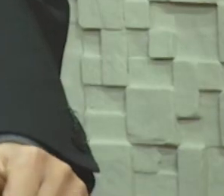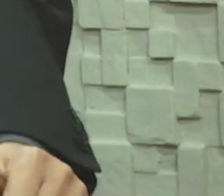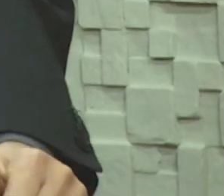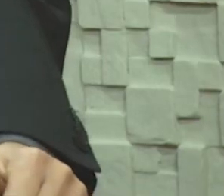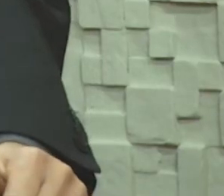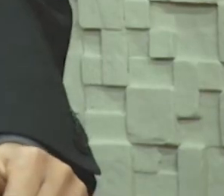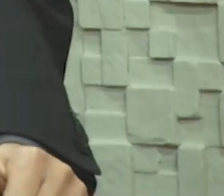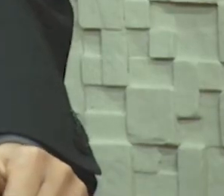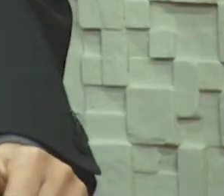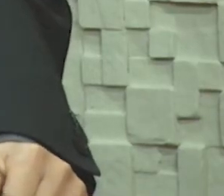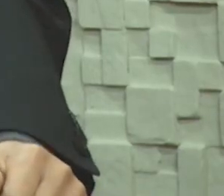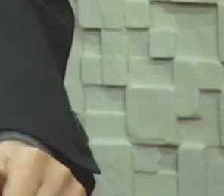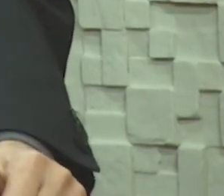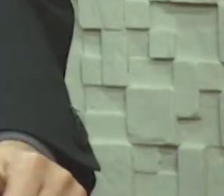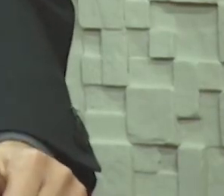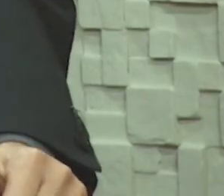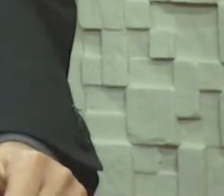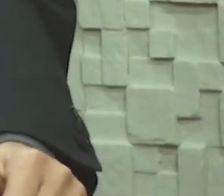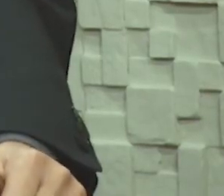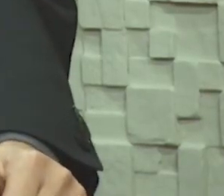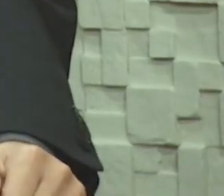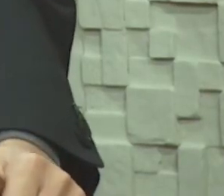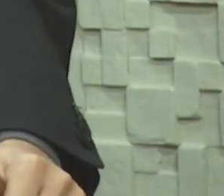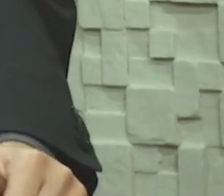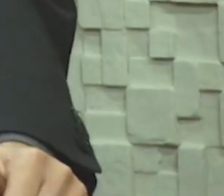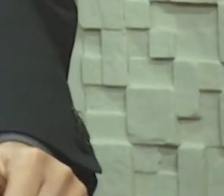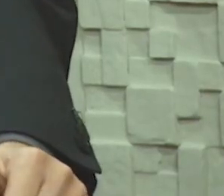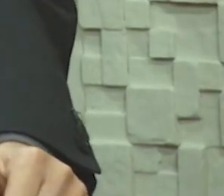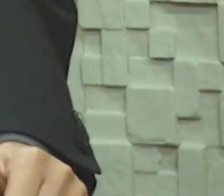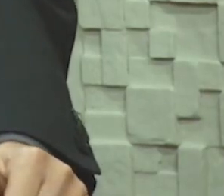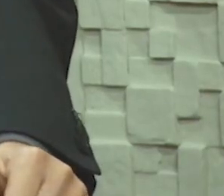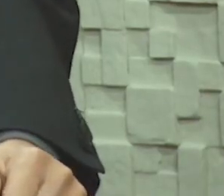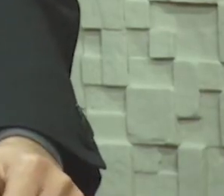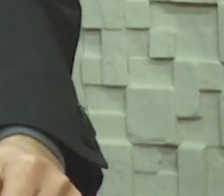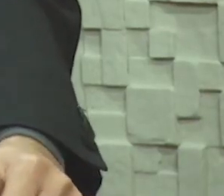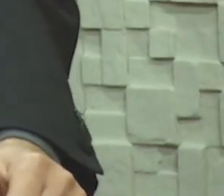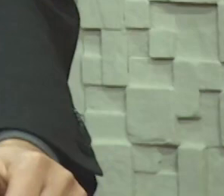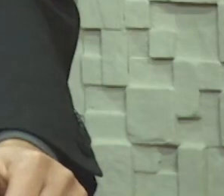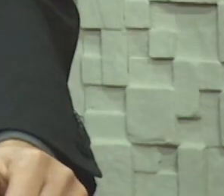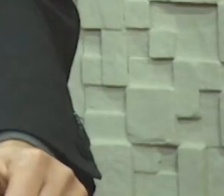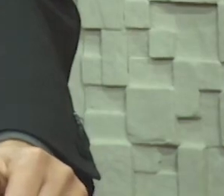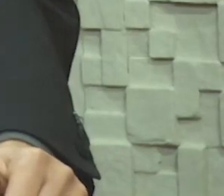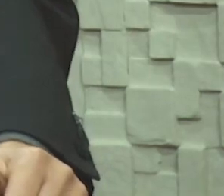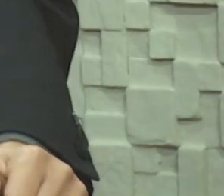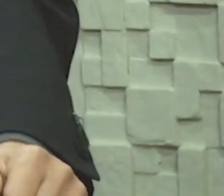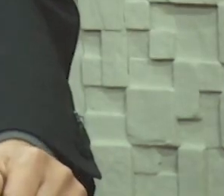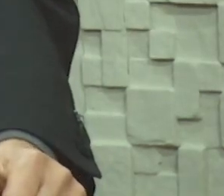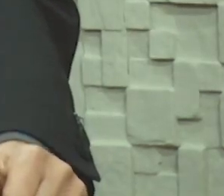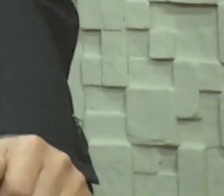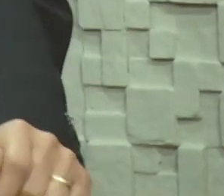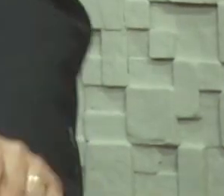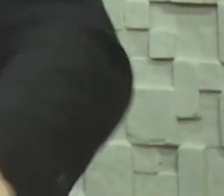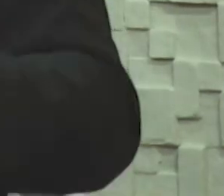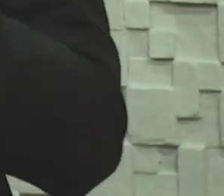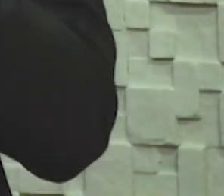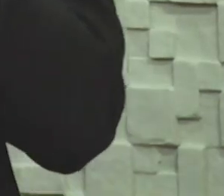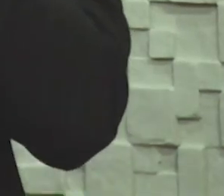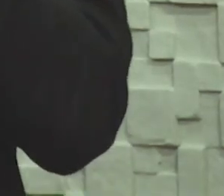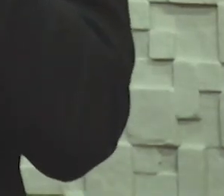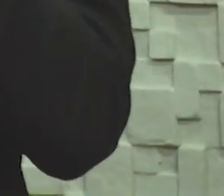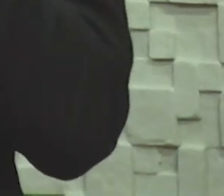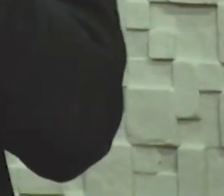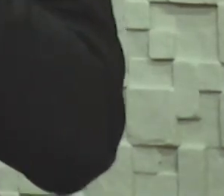né para que haja cuidado principalmente na hora da gravidez né na hora da formação da criança e claro que mesmo